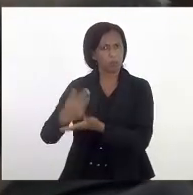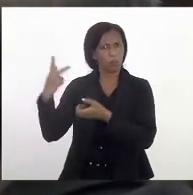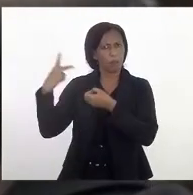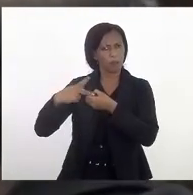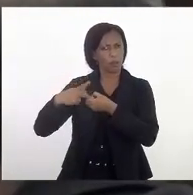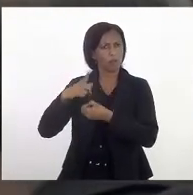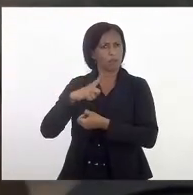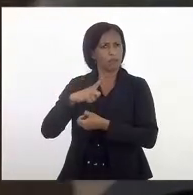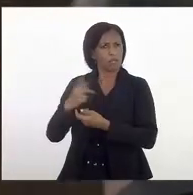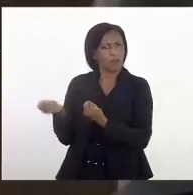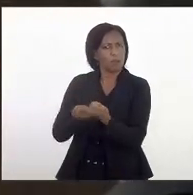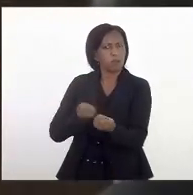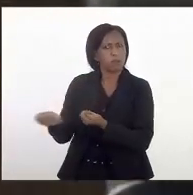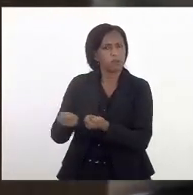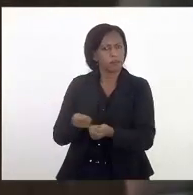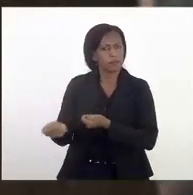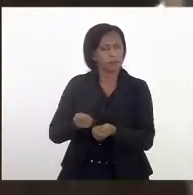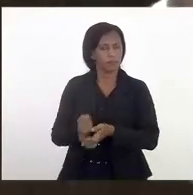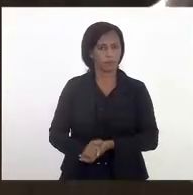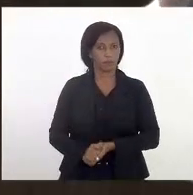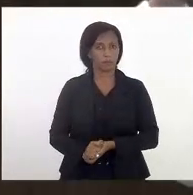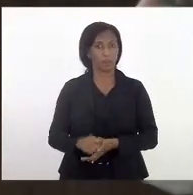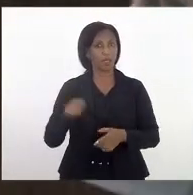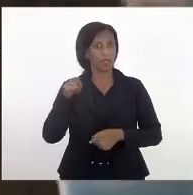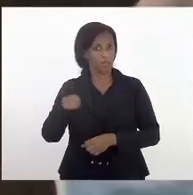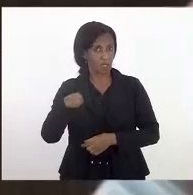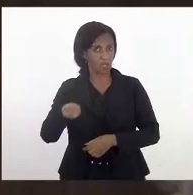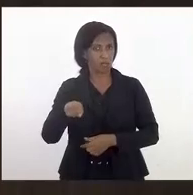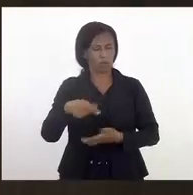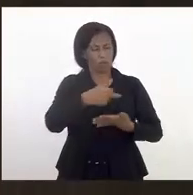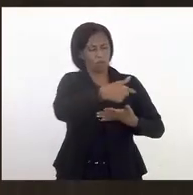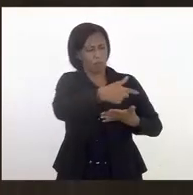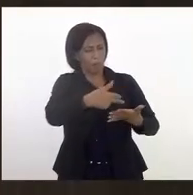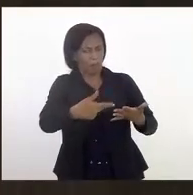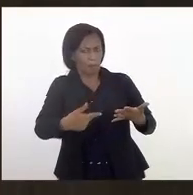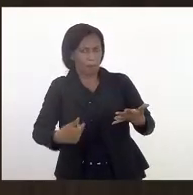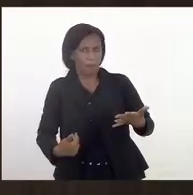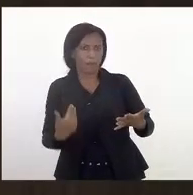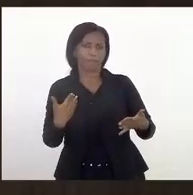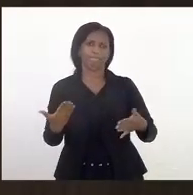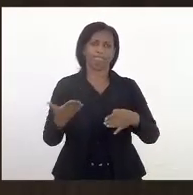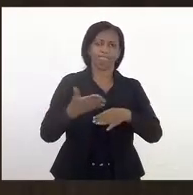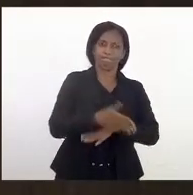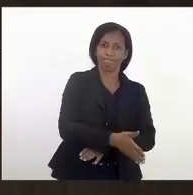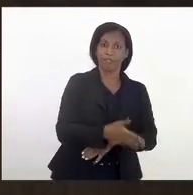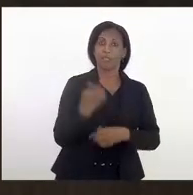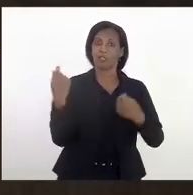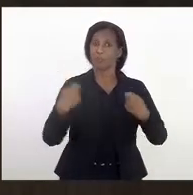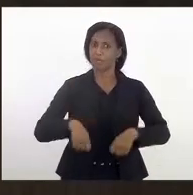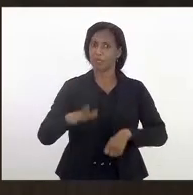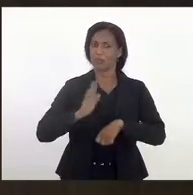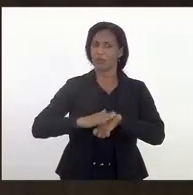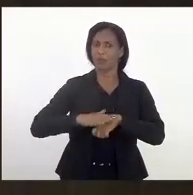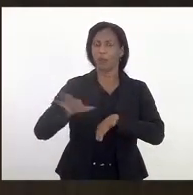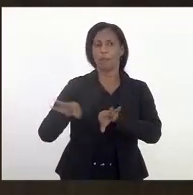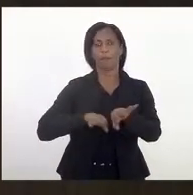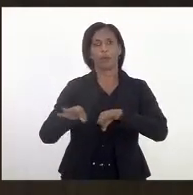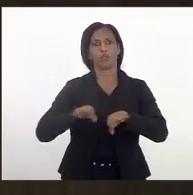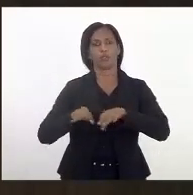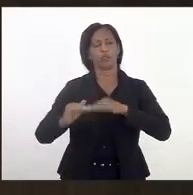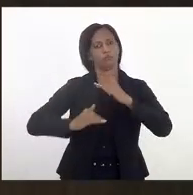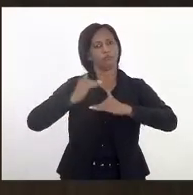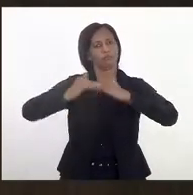tem na nossa economia e isso obviamente são elementos que a gente tem que enfrentar o tempo que ter um projeto de desenvolvimento